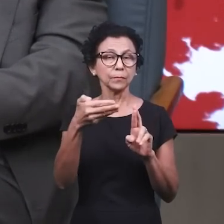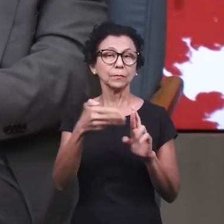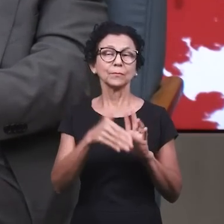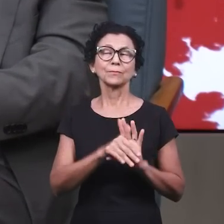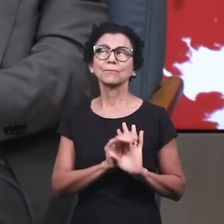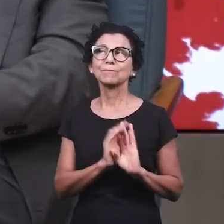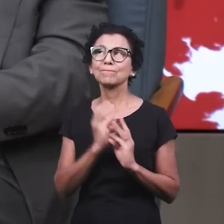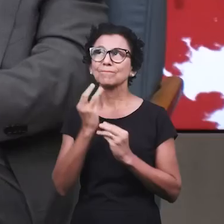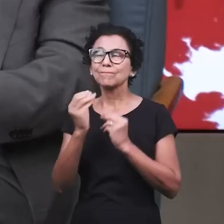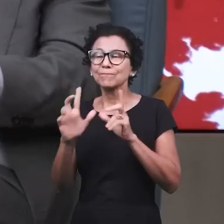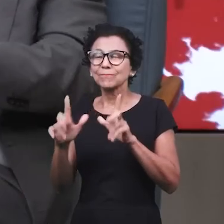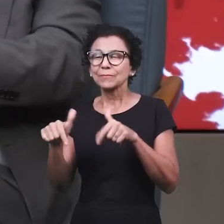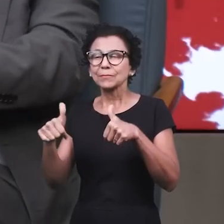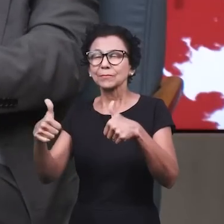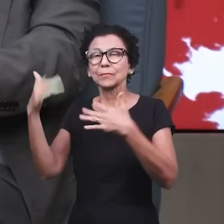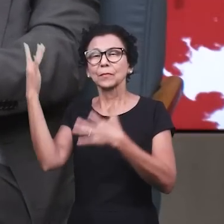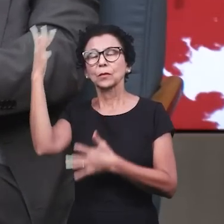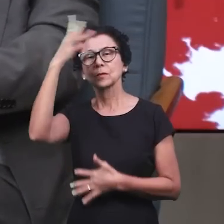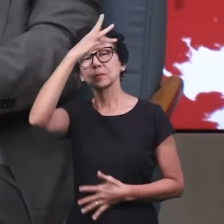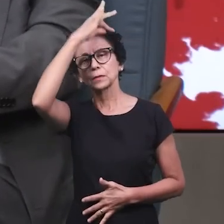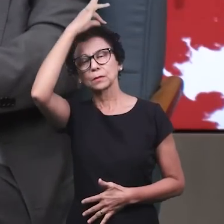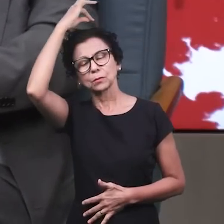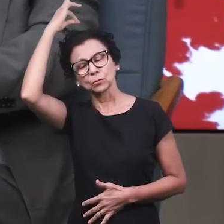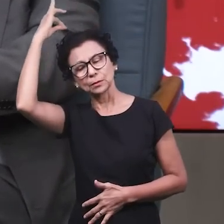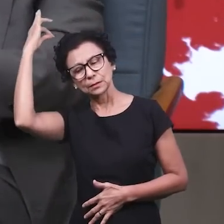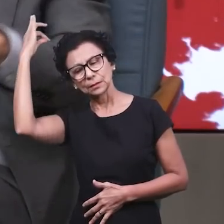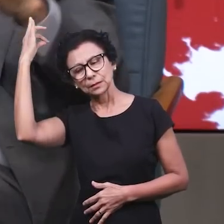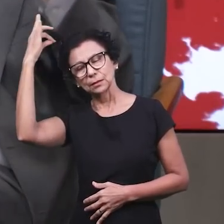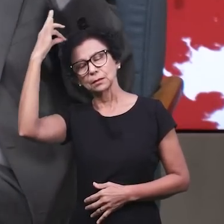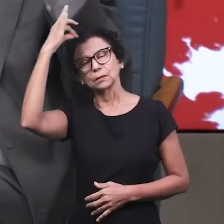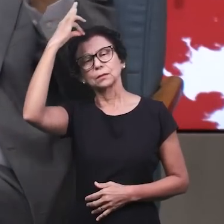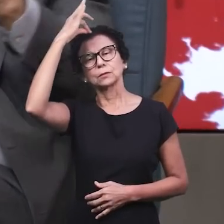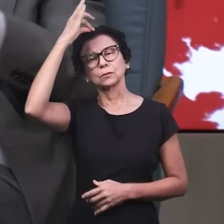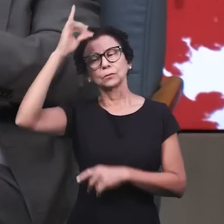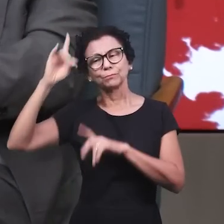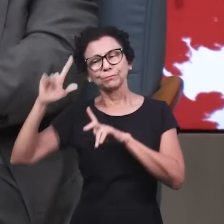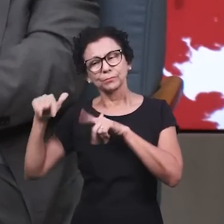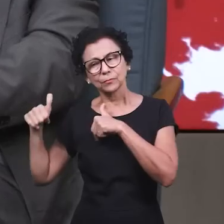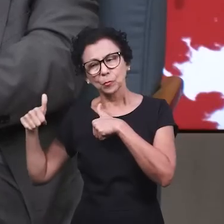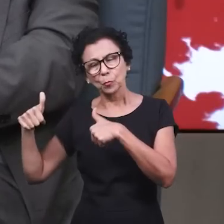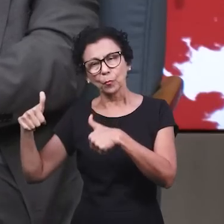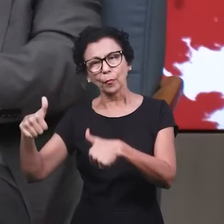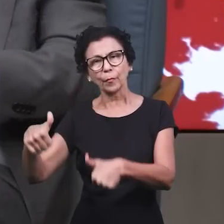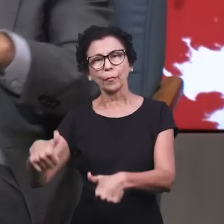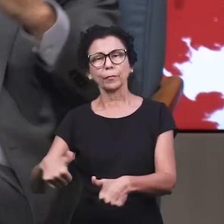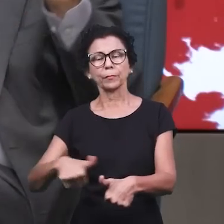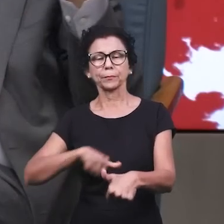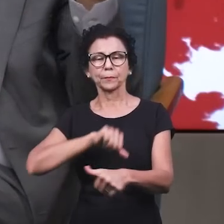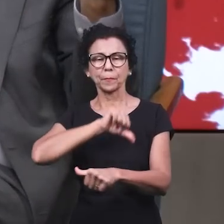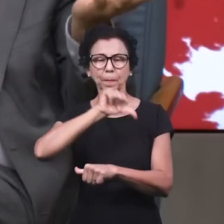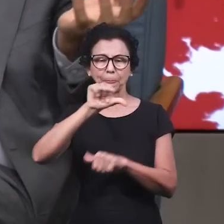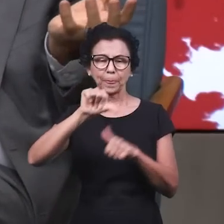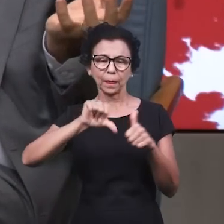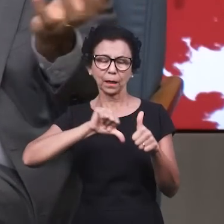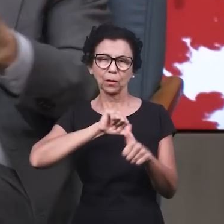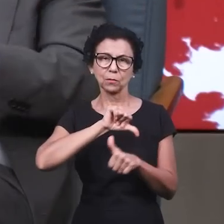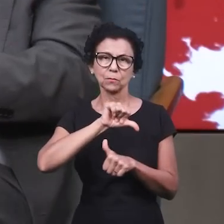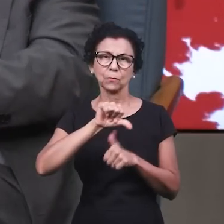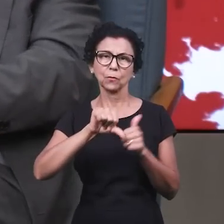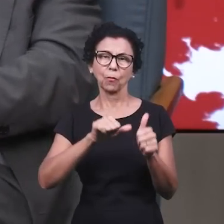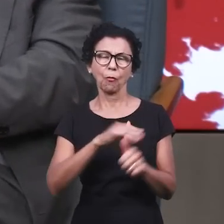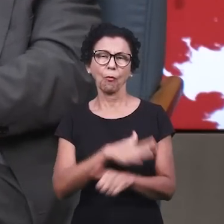ele move a graça. Ele move a graça. Ele não move a